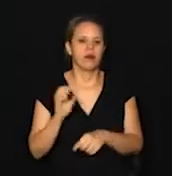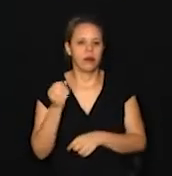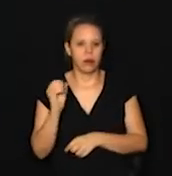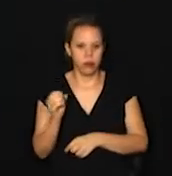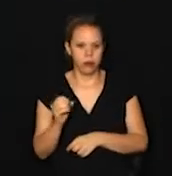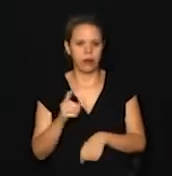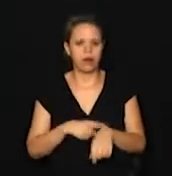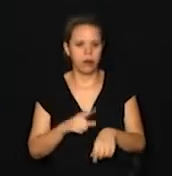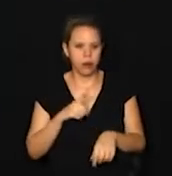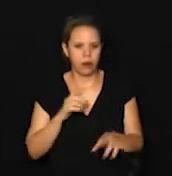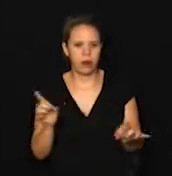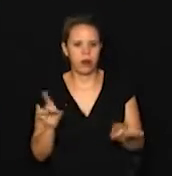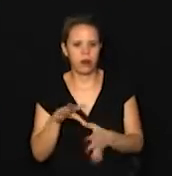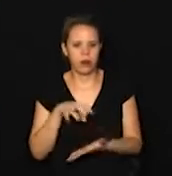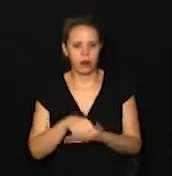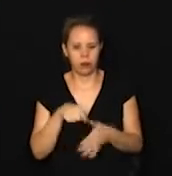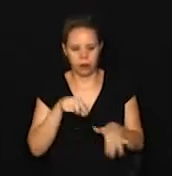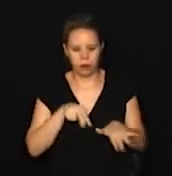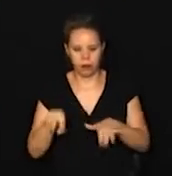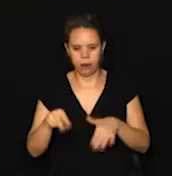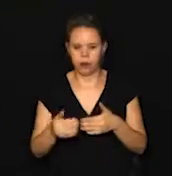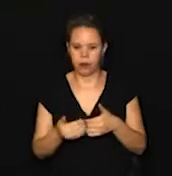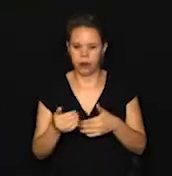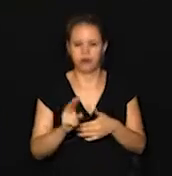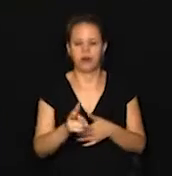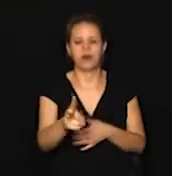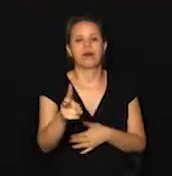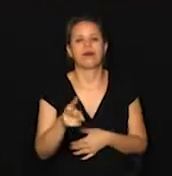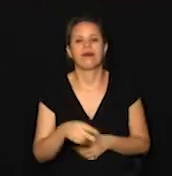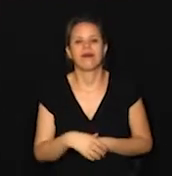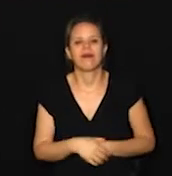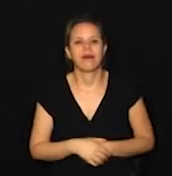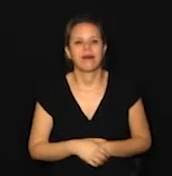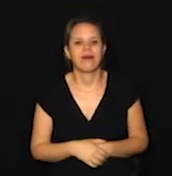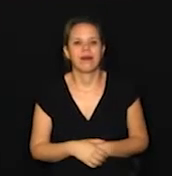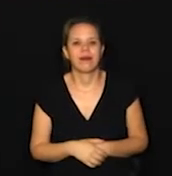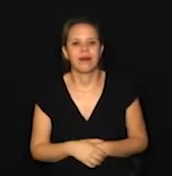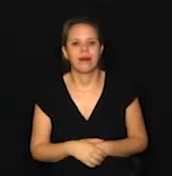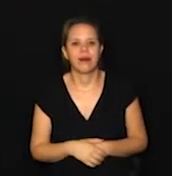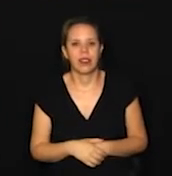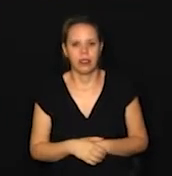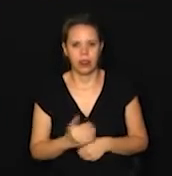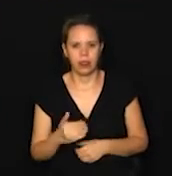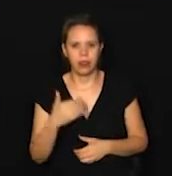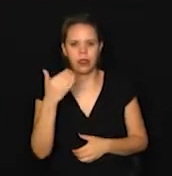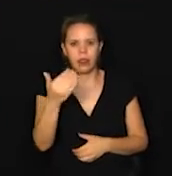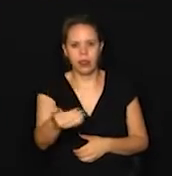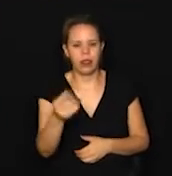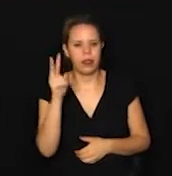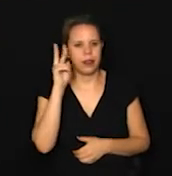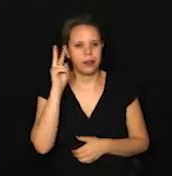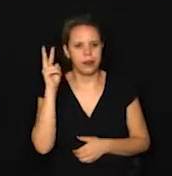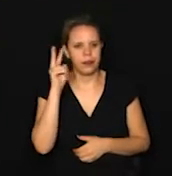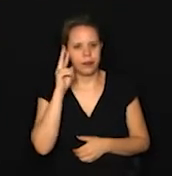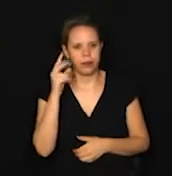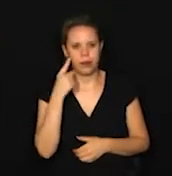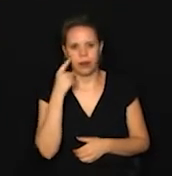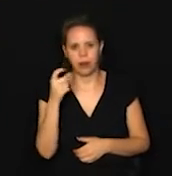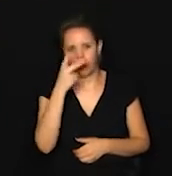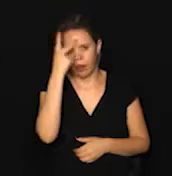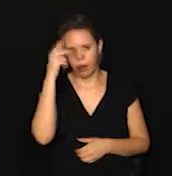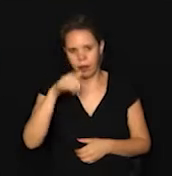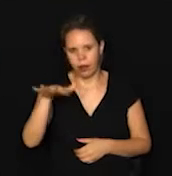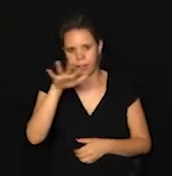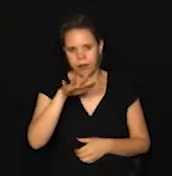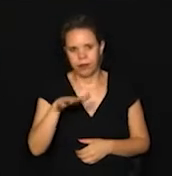inscrições seriam encerradas nesta semana e agora tem um tempinho a mais. E a partir da próxima segunda-feira, interessados na